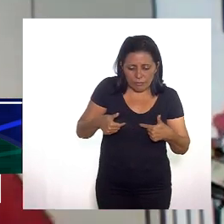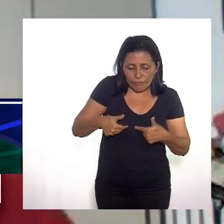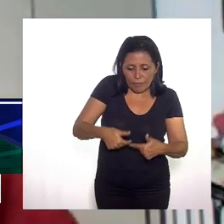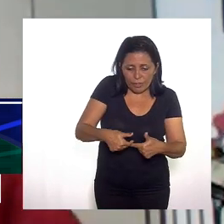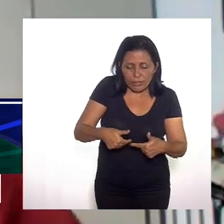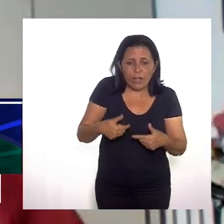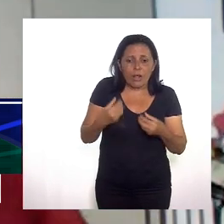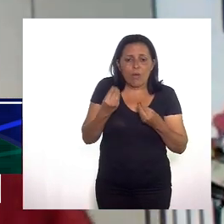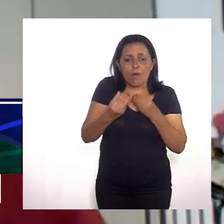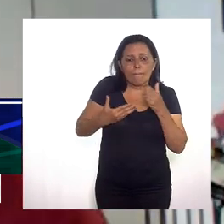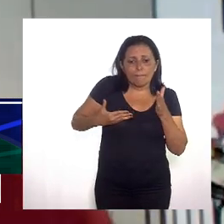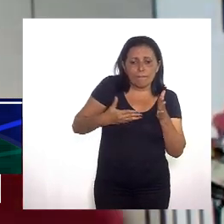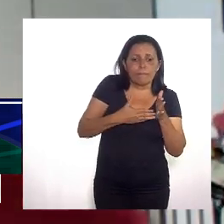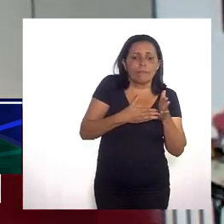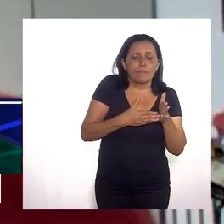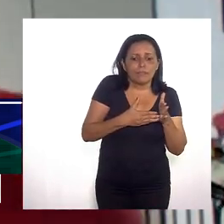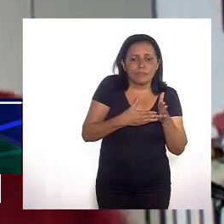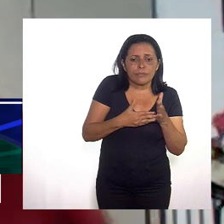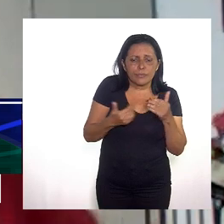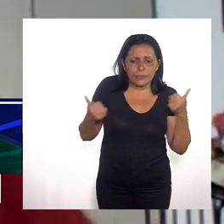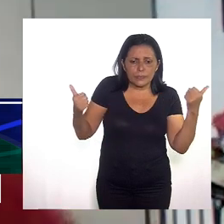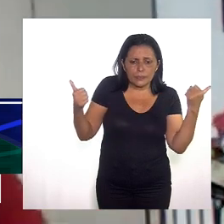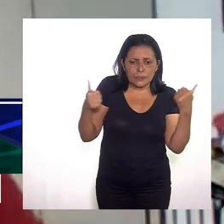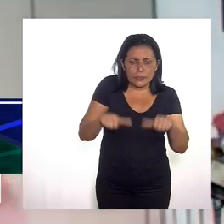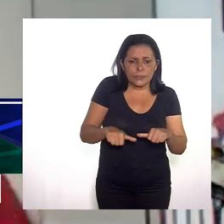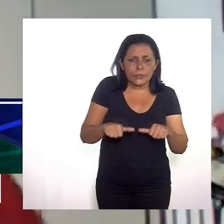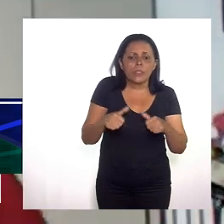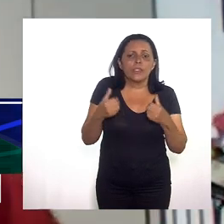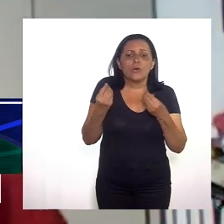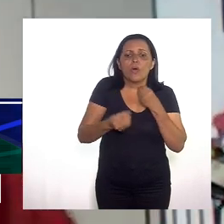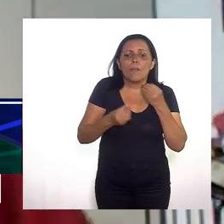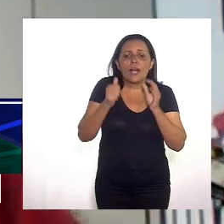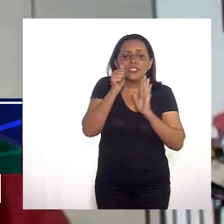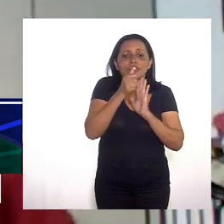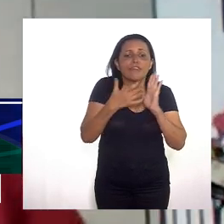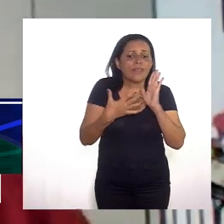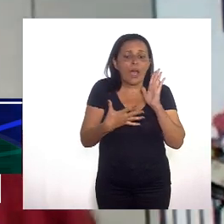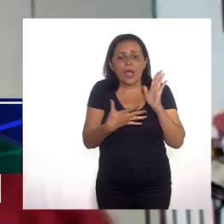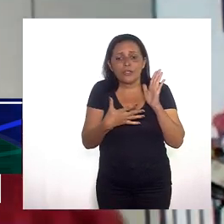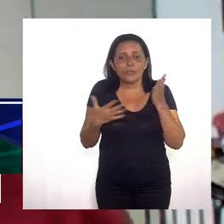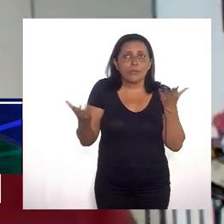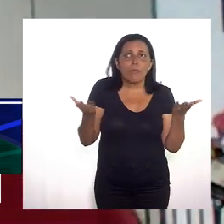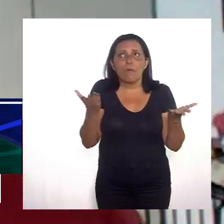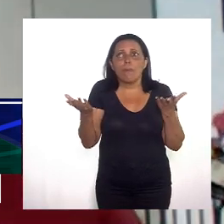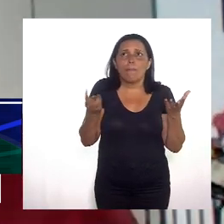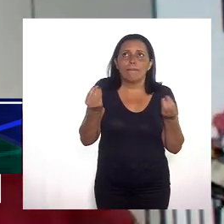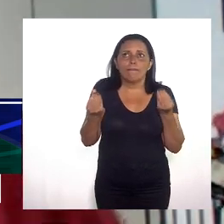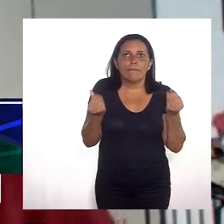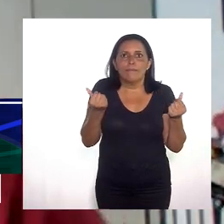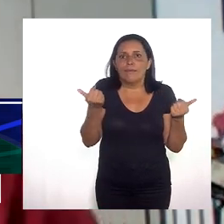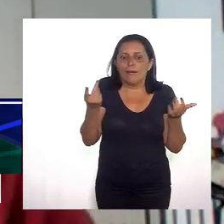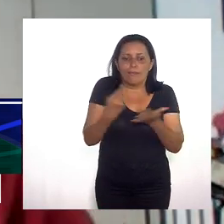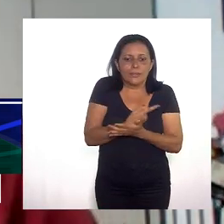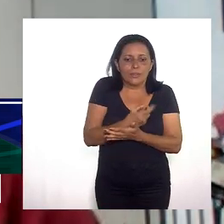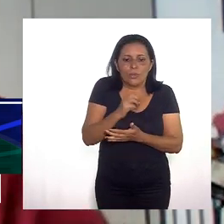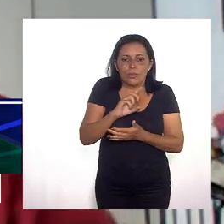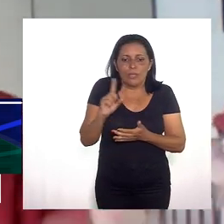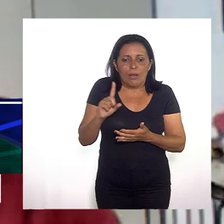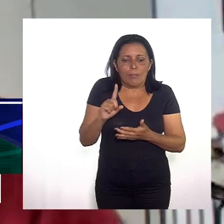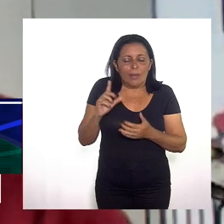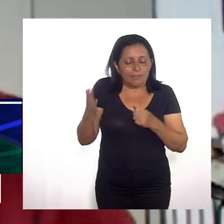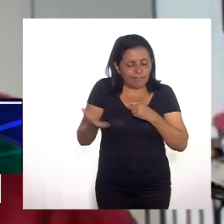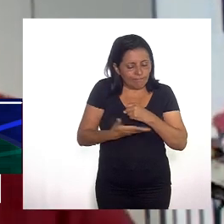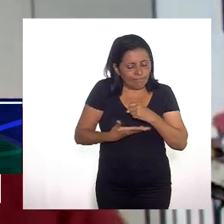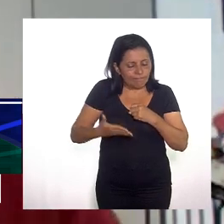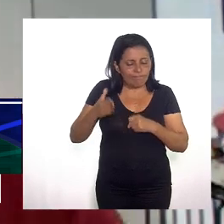vinha na educação já do antigo secretário, e as atividades ficam todas meio sem saber se a coisa vai ou se não vai. Mas é fundamental que haja